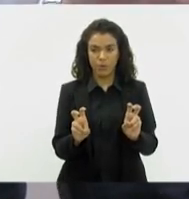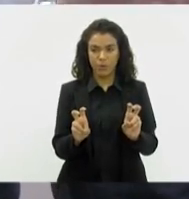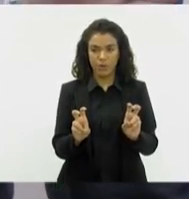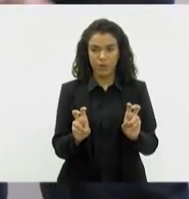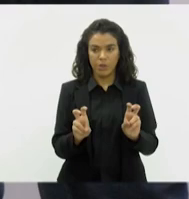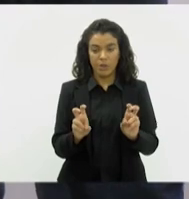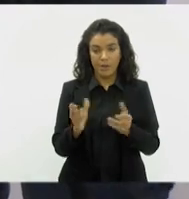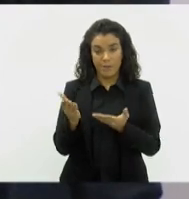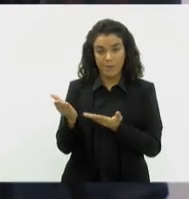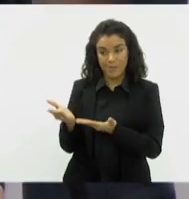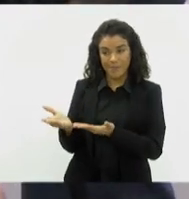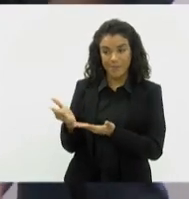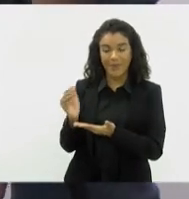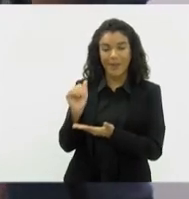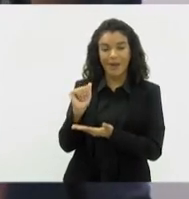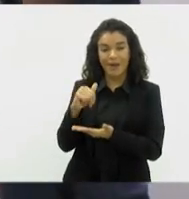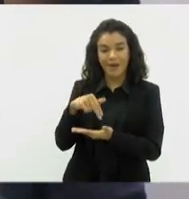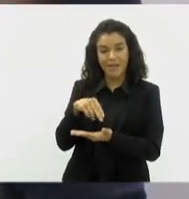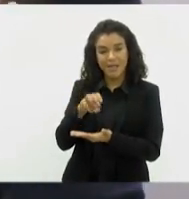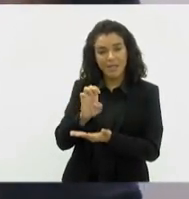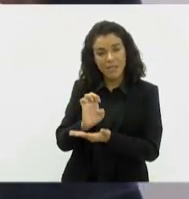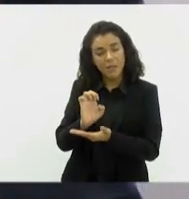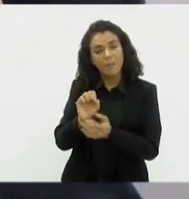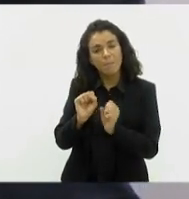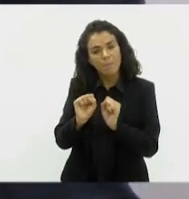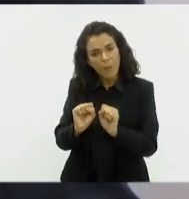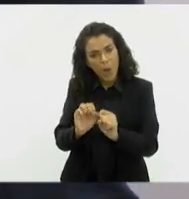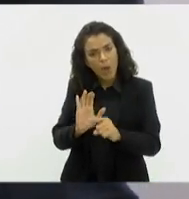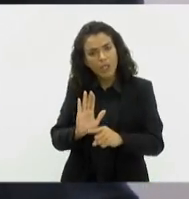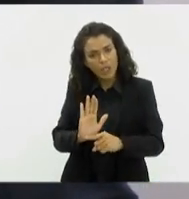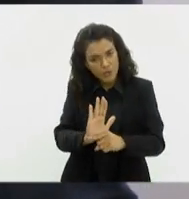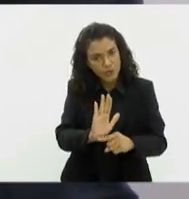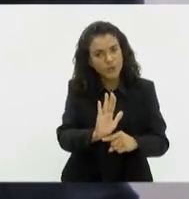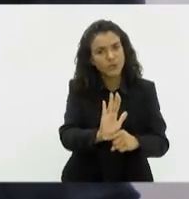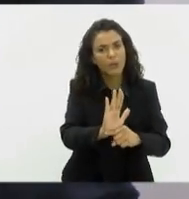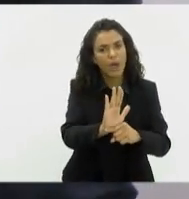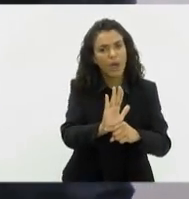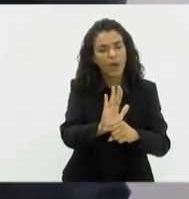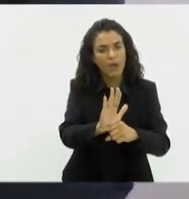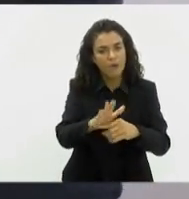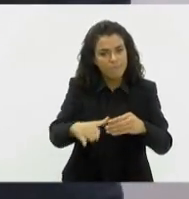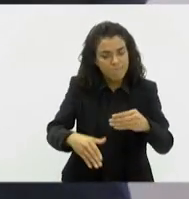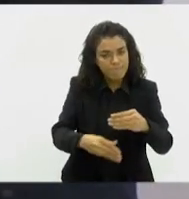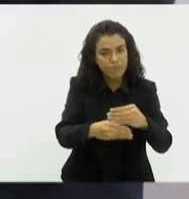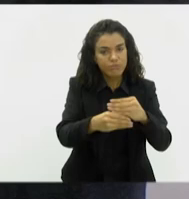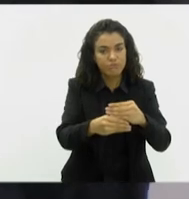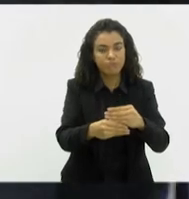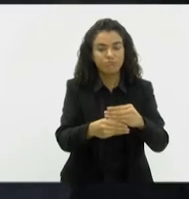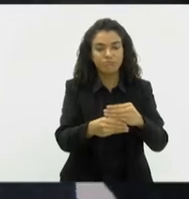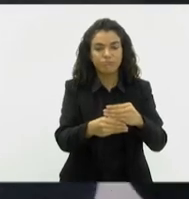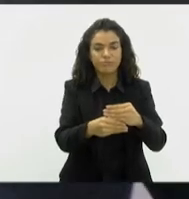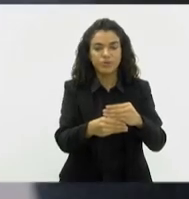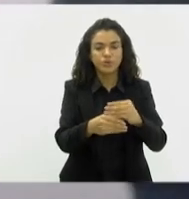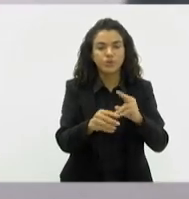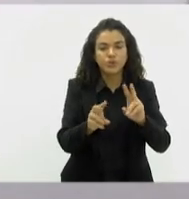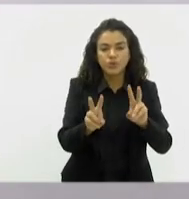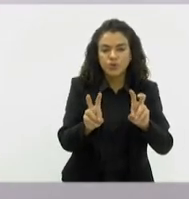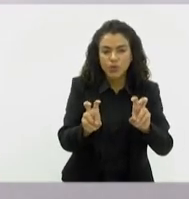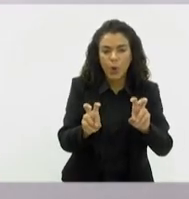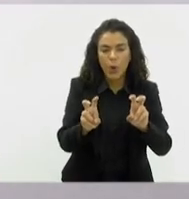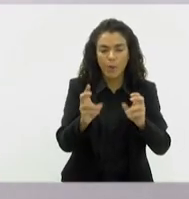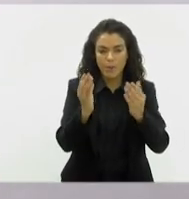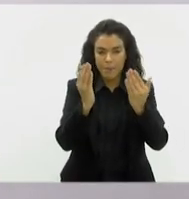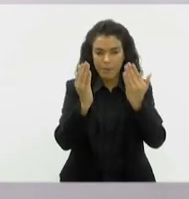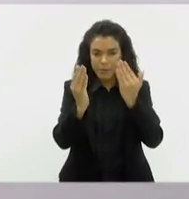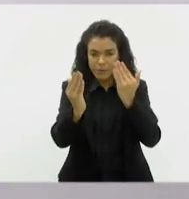que a senhorita Anne poderia contribuir muito, considerando as questões do entendimento